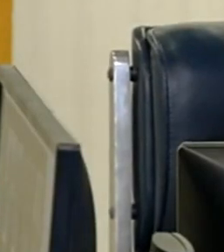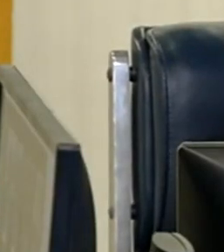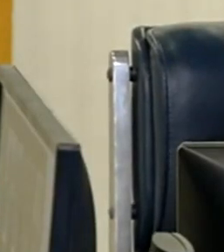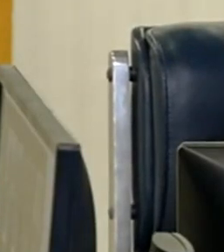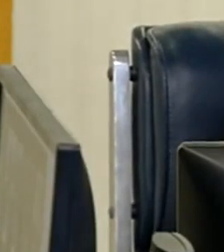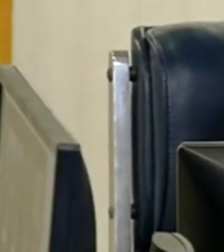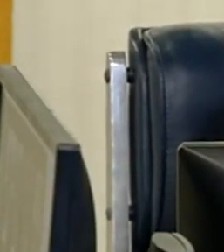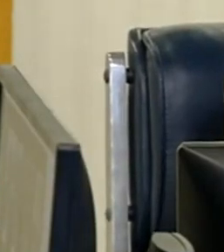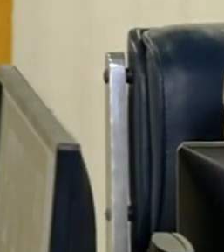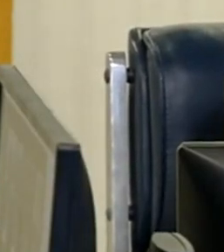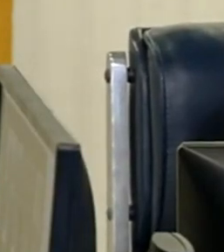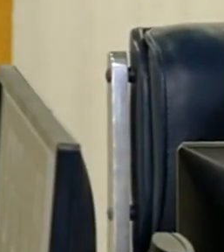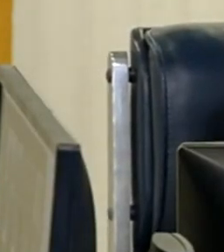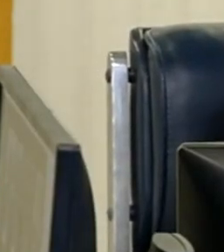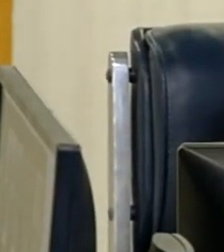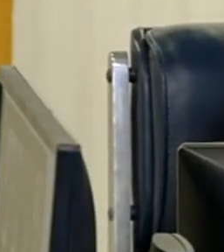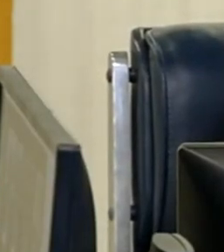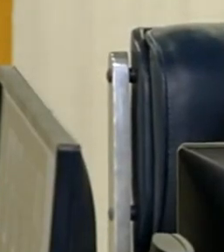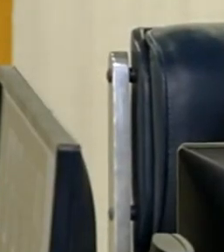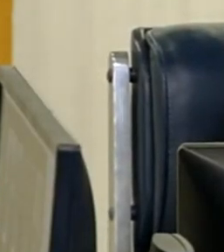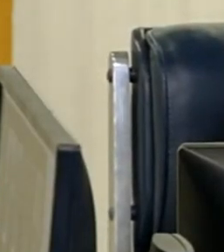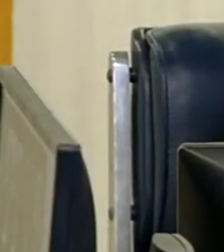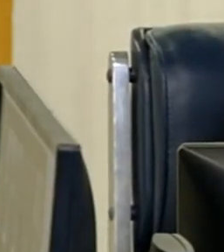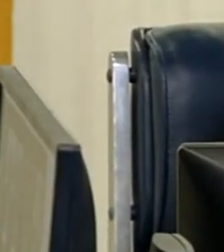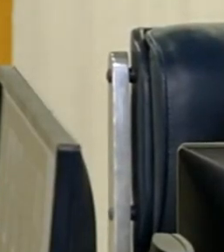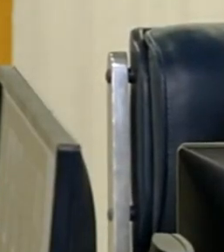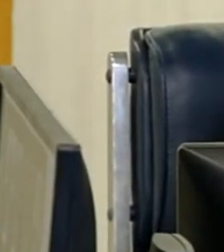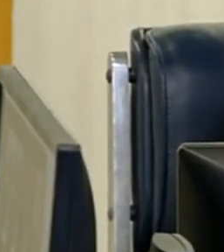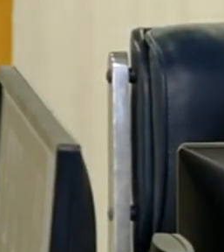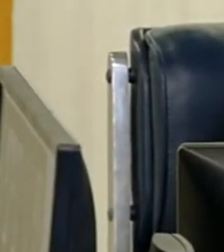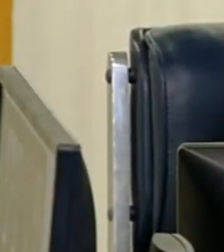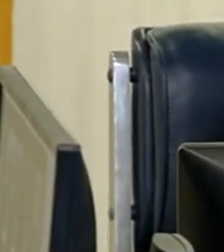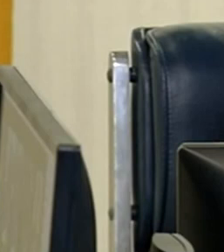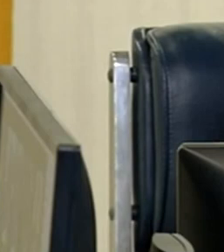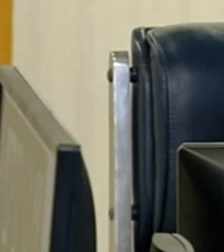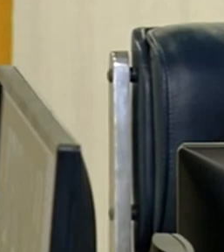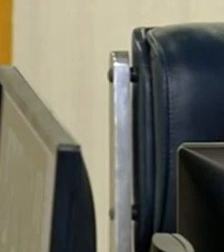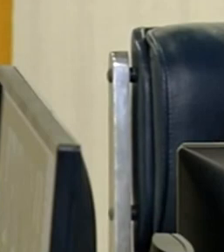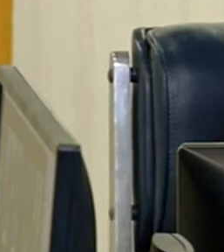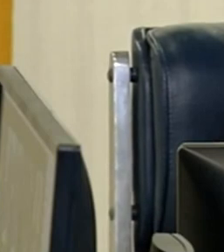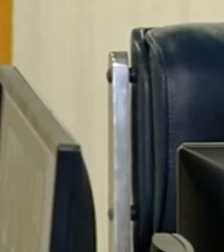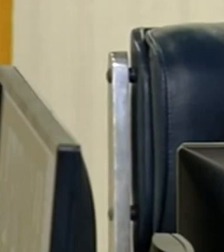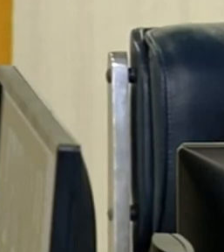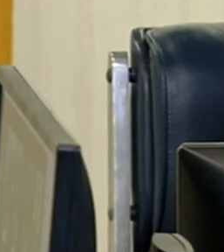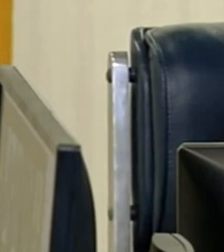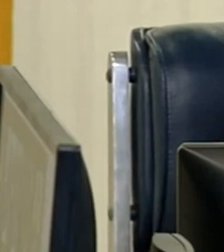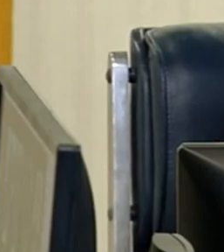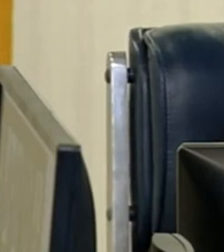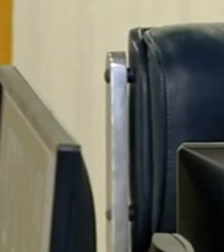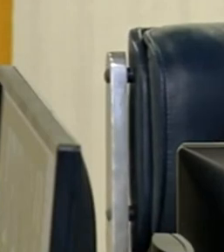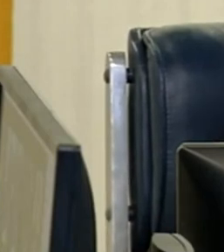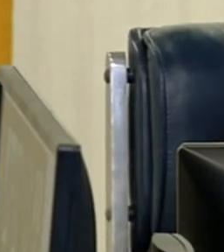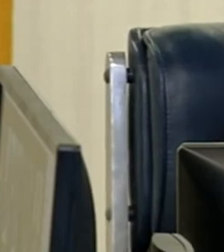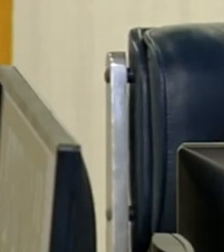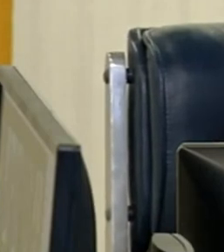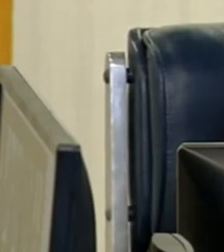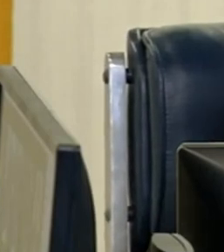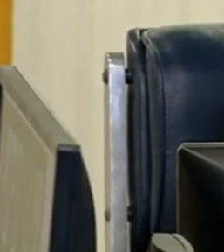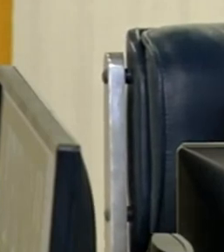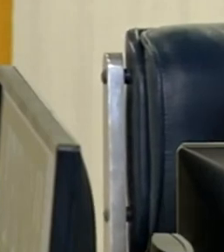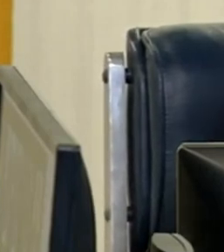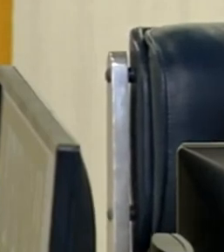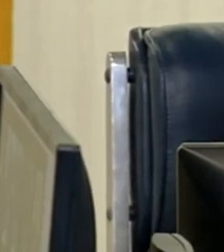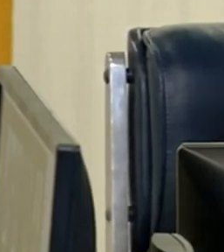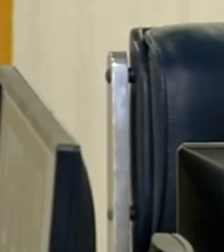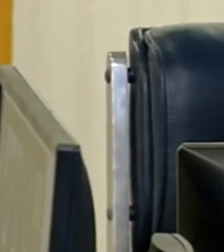convidar também a você que nos acompanha, se desejar mandar a sua mensagem, desejar mandar aqui o seu posicionamento, ao longo da